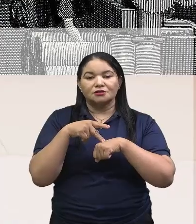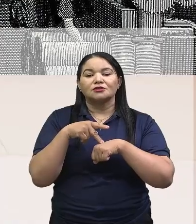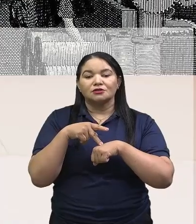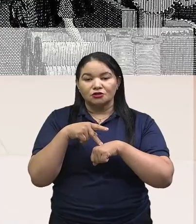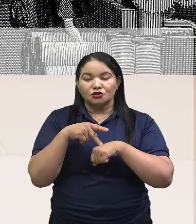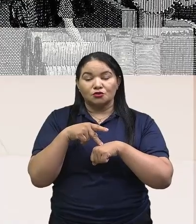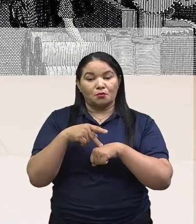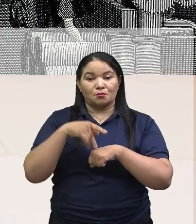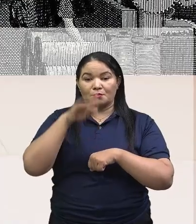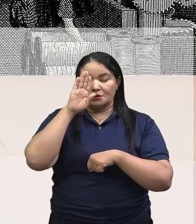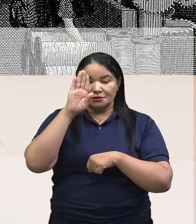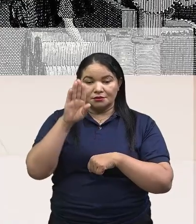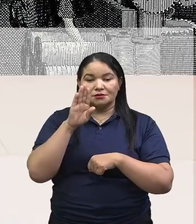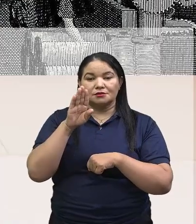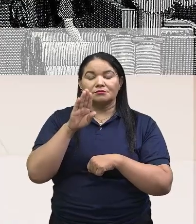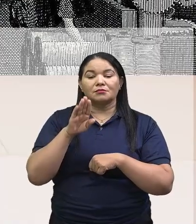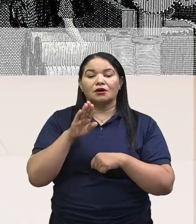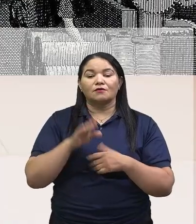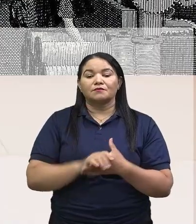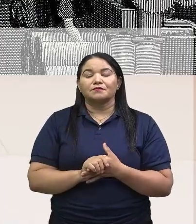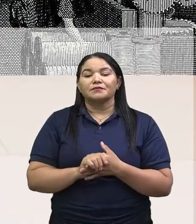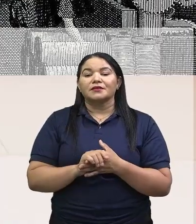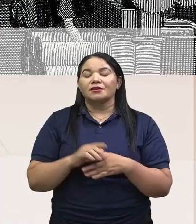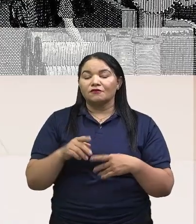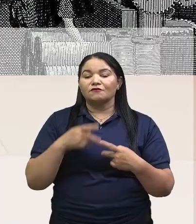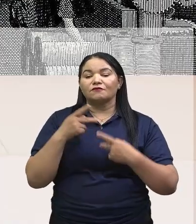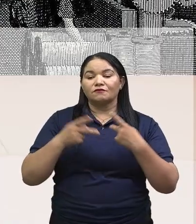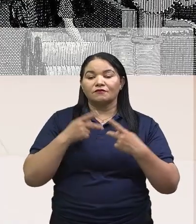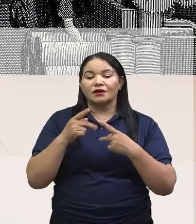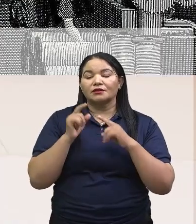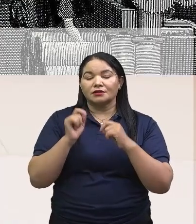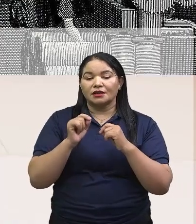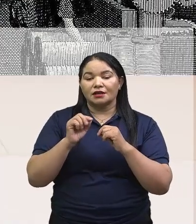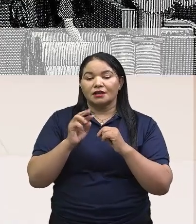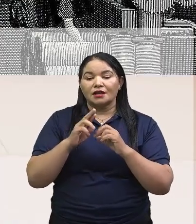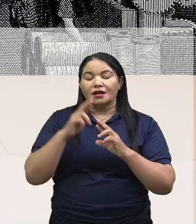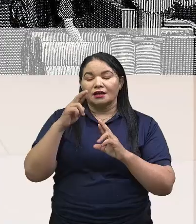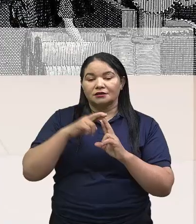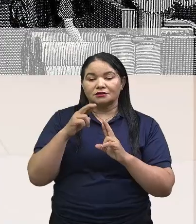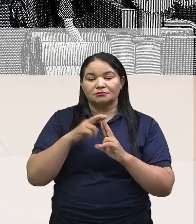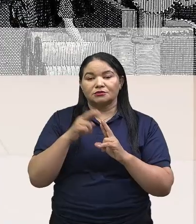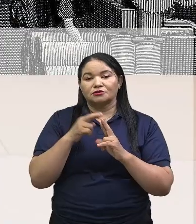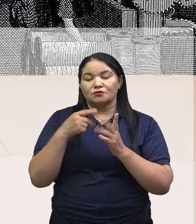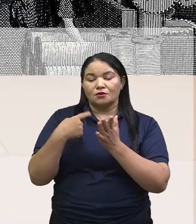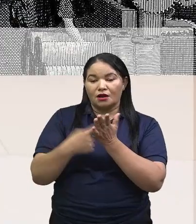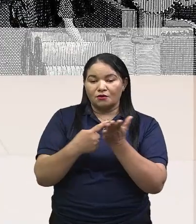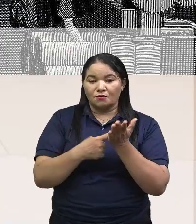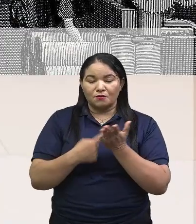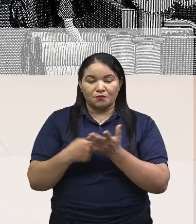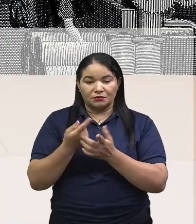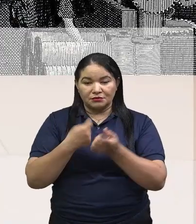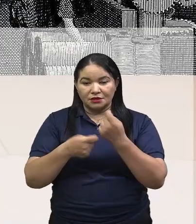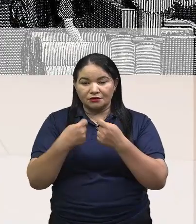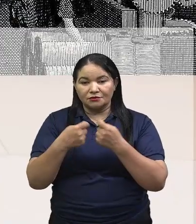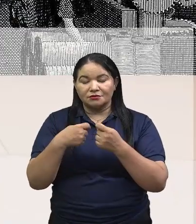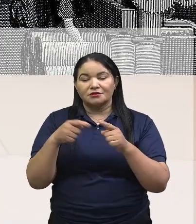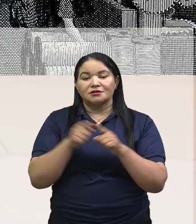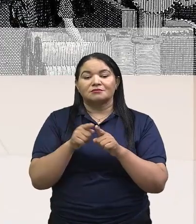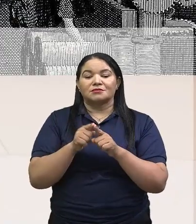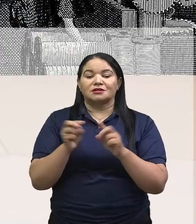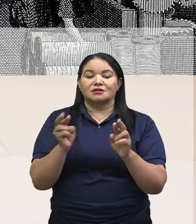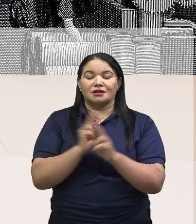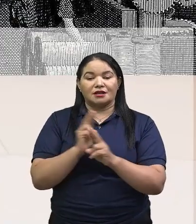professor fala principal nação, ele fala a respeito de acordos econômicos e